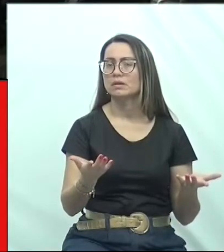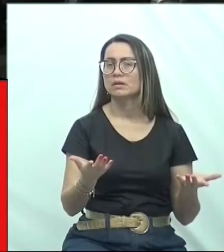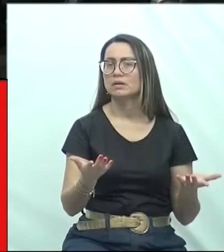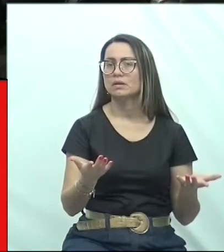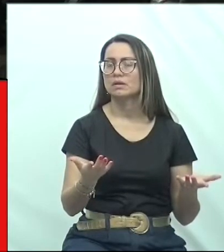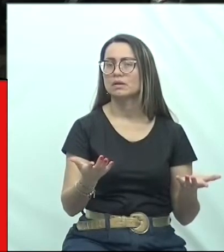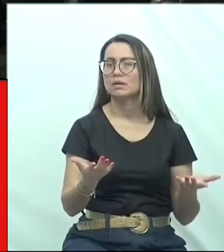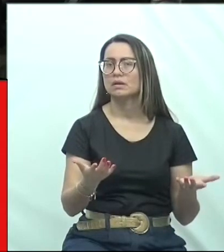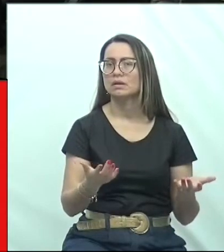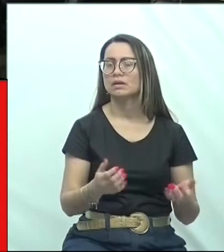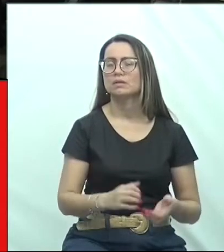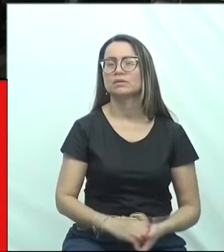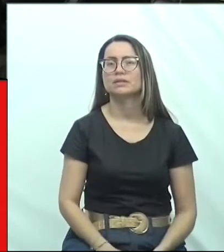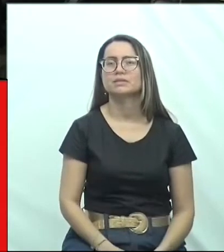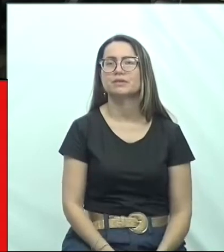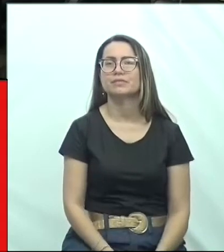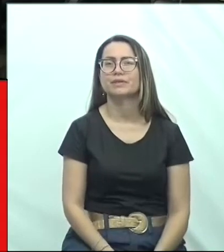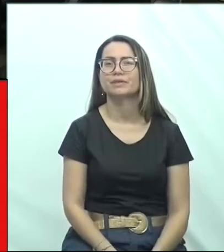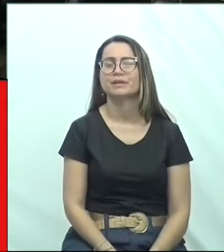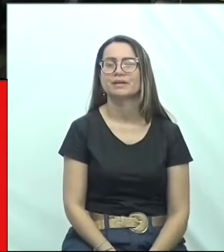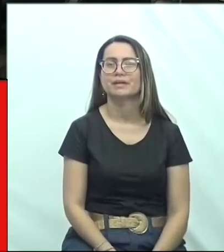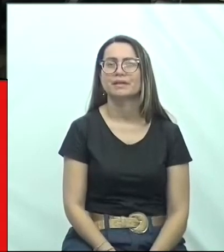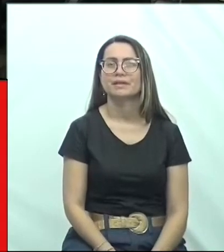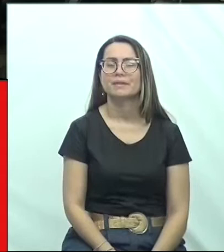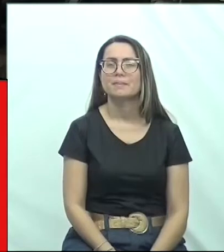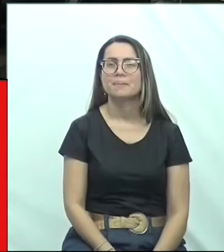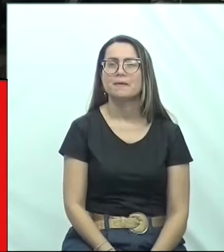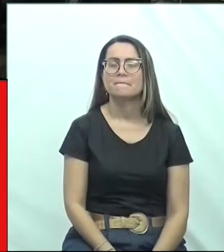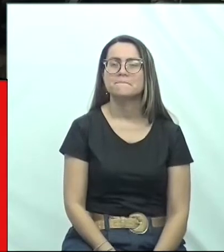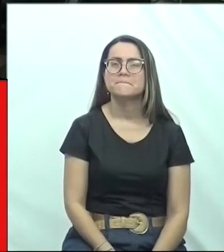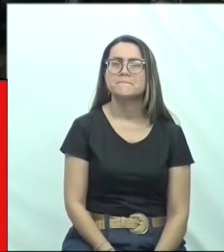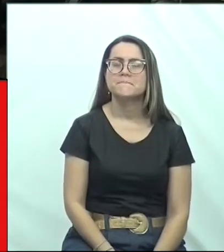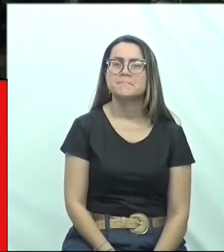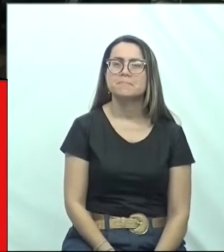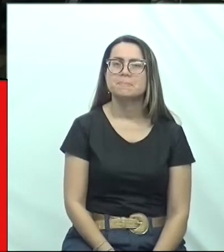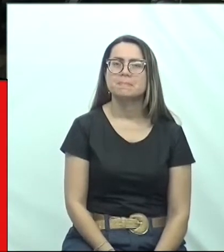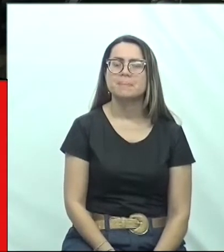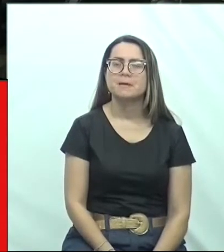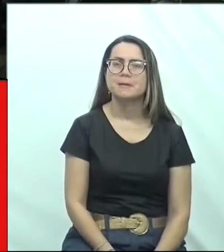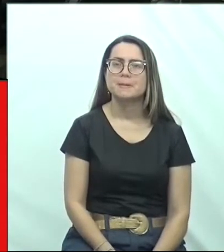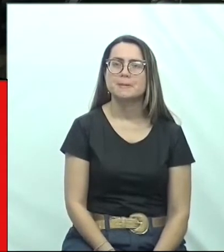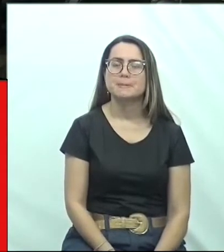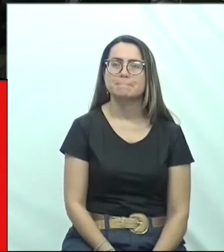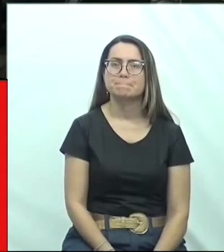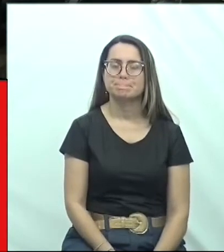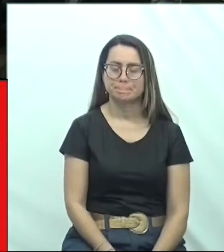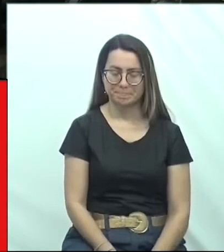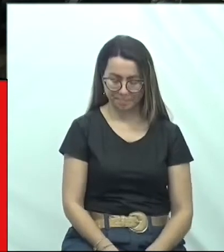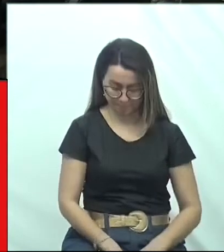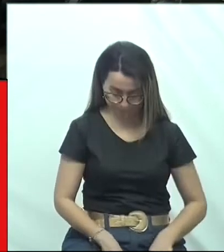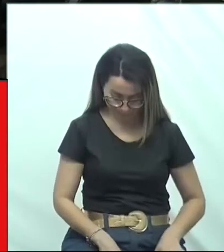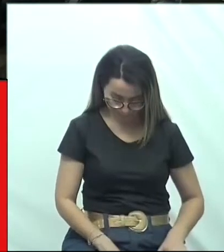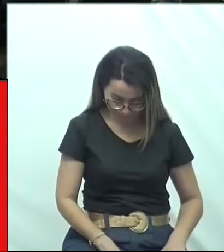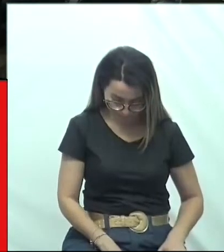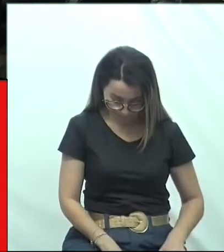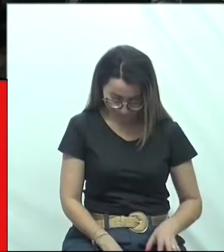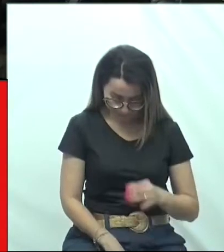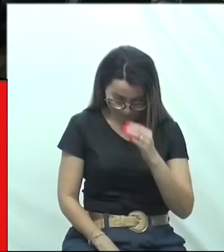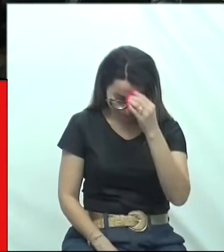Eu gostaria de fazer alguns encaminhamentos aqui com o Gustavo e com os vereadores, por